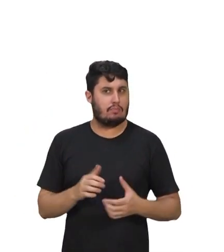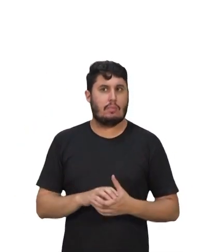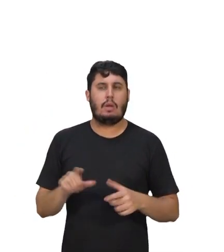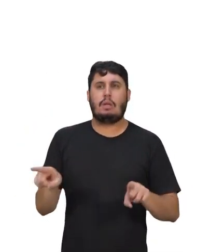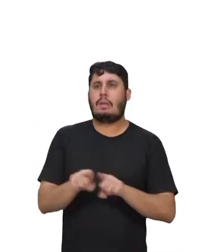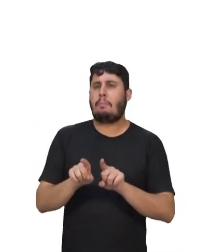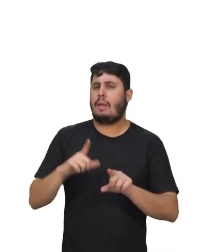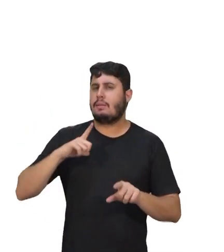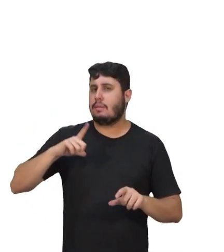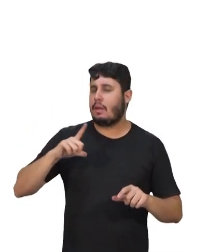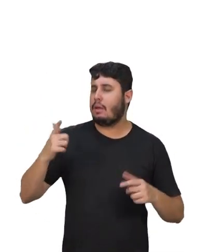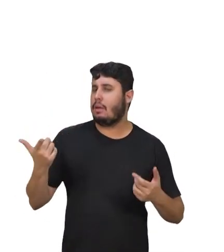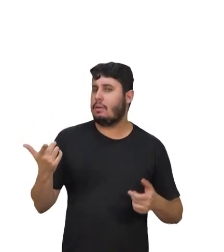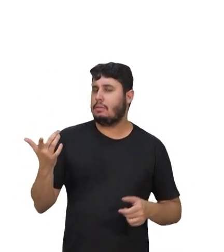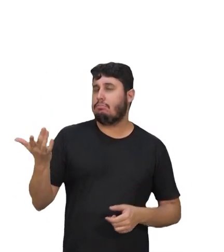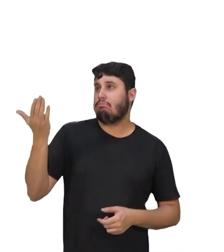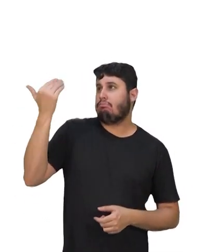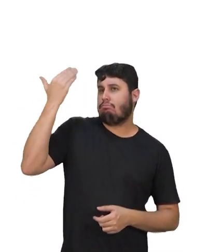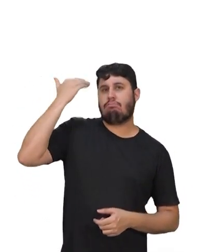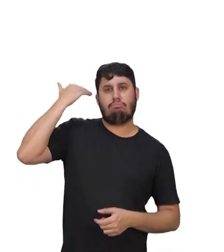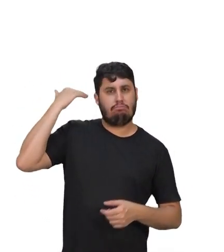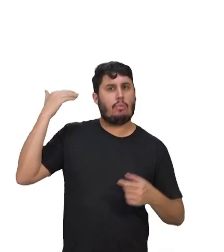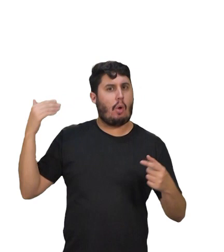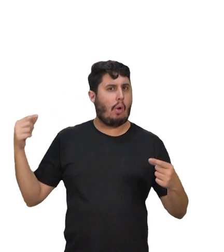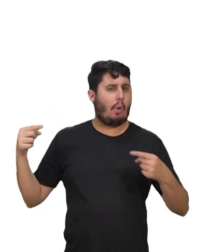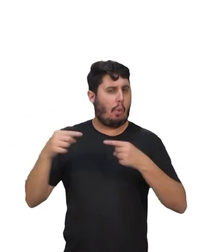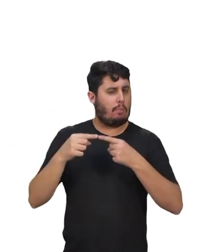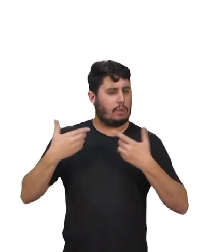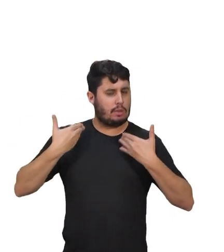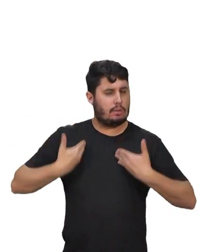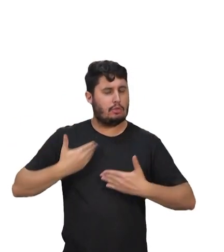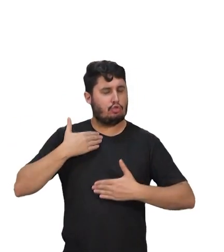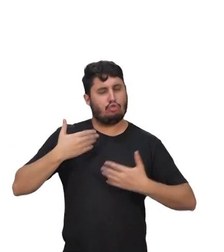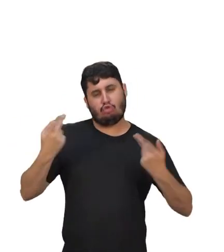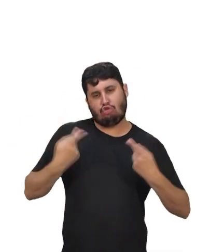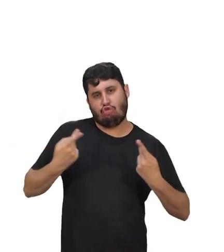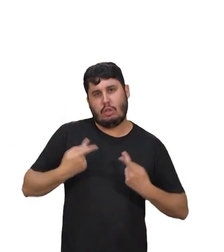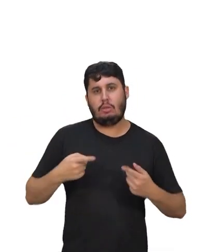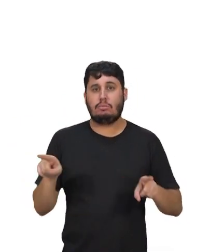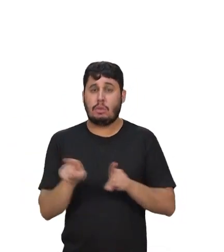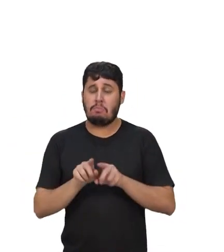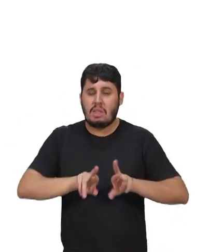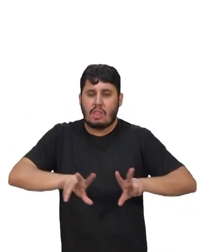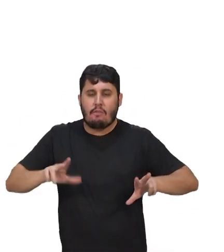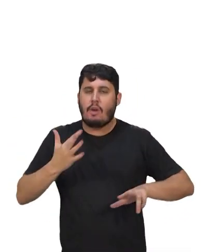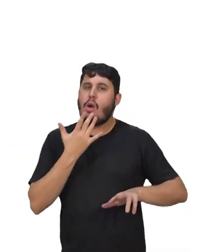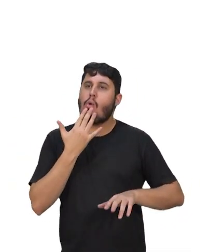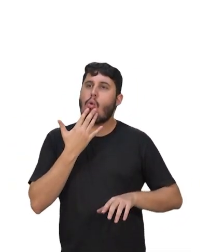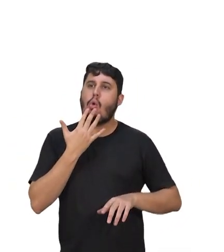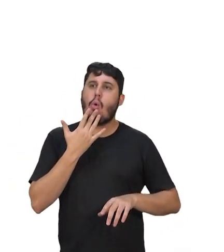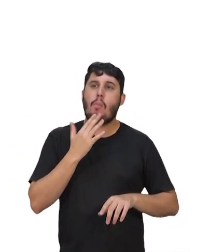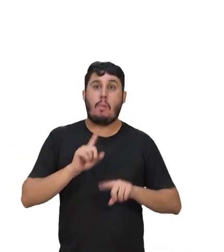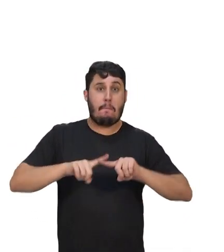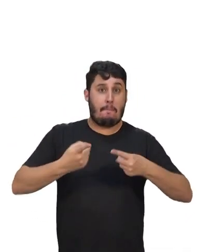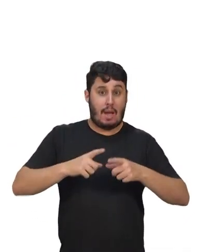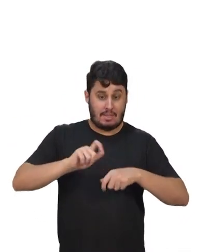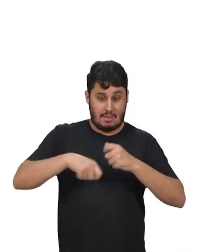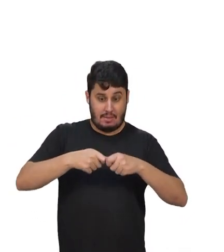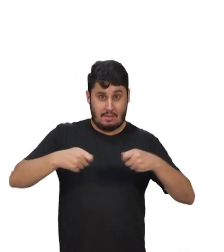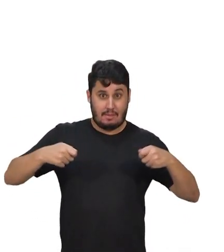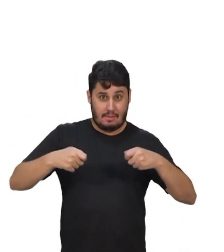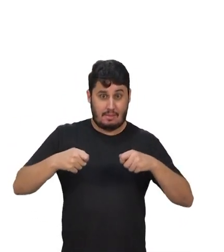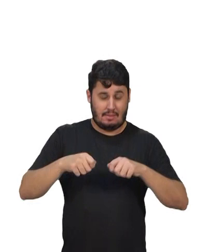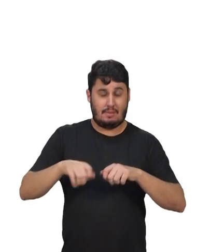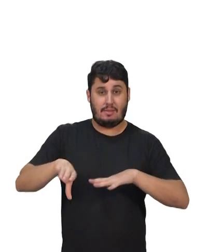ver com uma moda que está associada ao passado, com diferentes formas e combinações de cores. O mais cool desses tênis, cool em